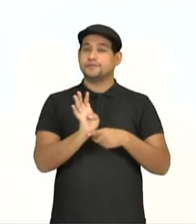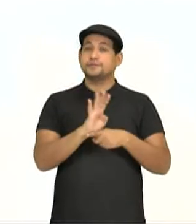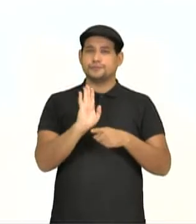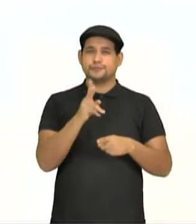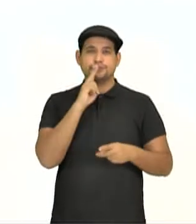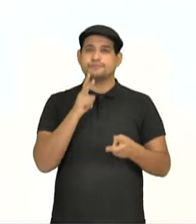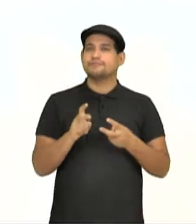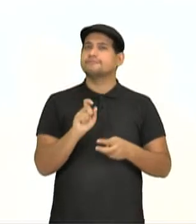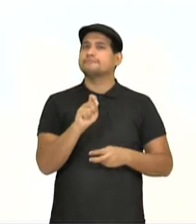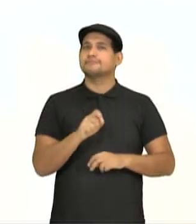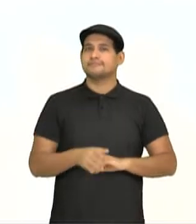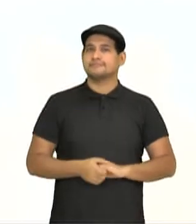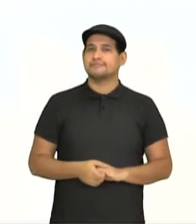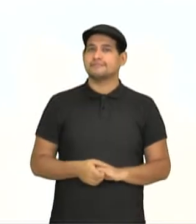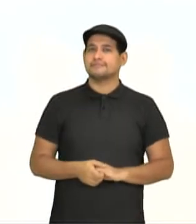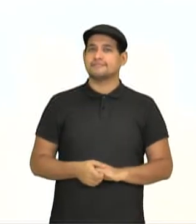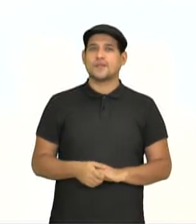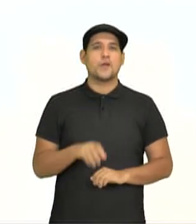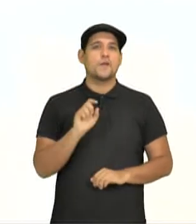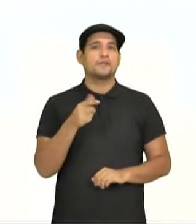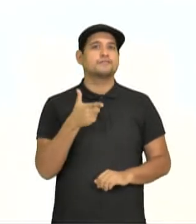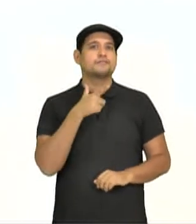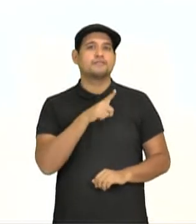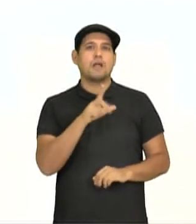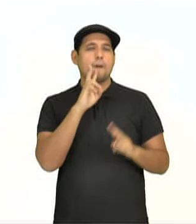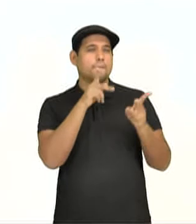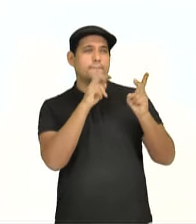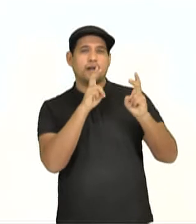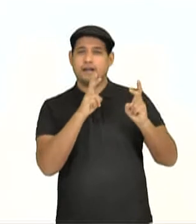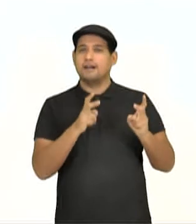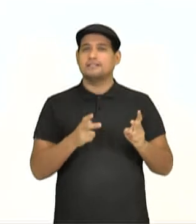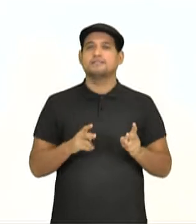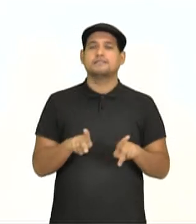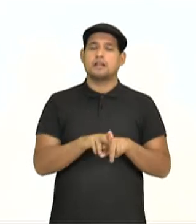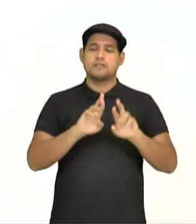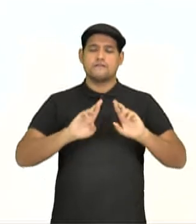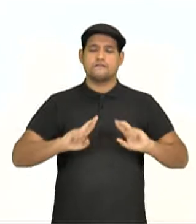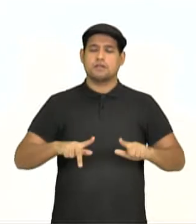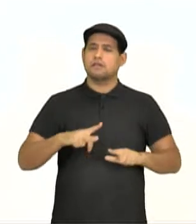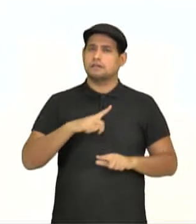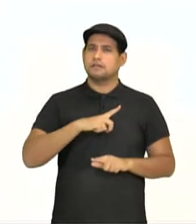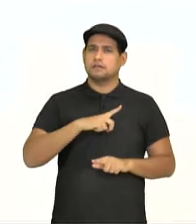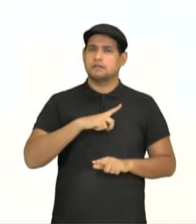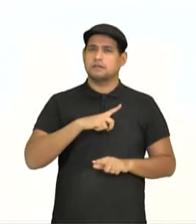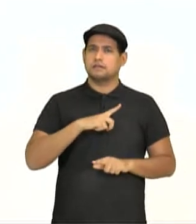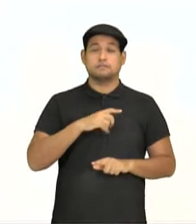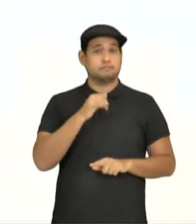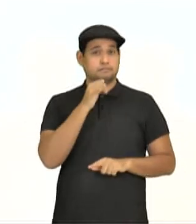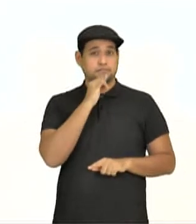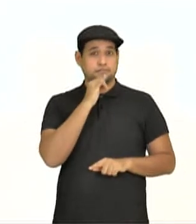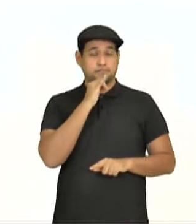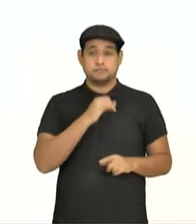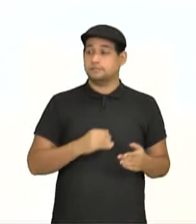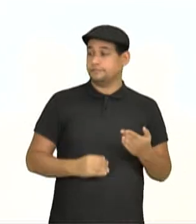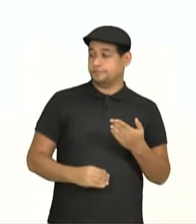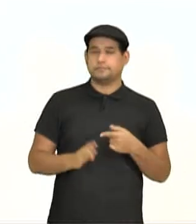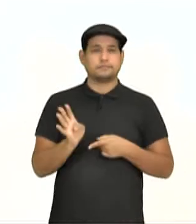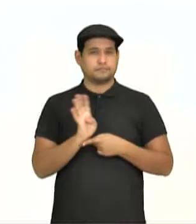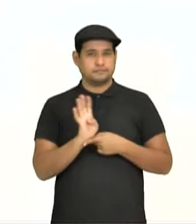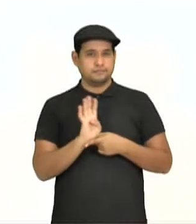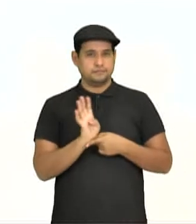curta-metragem? O que você consegue notar de diferente entre esse